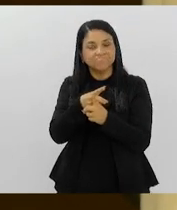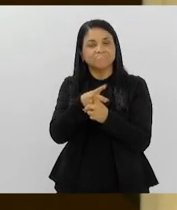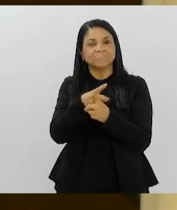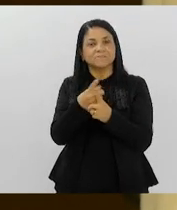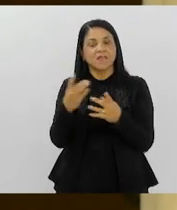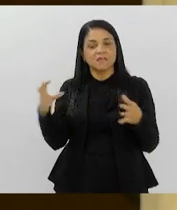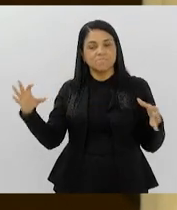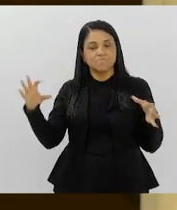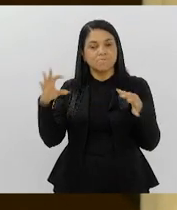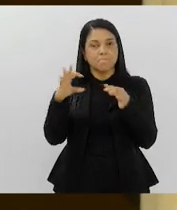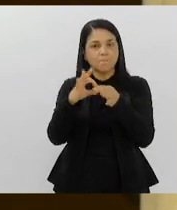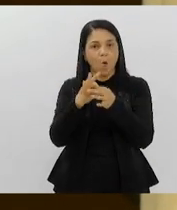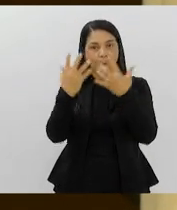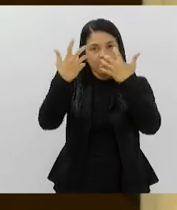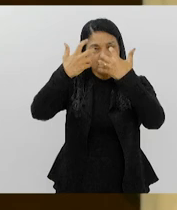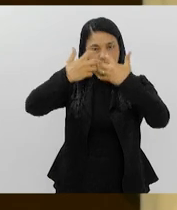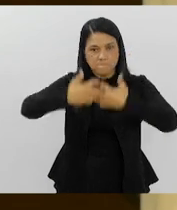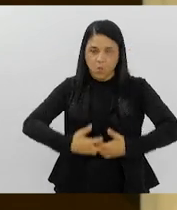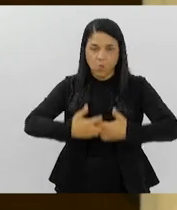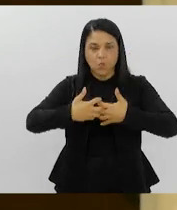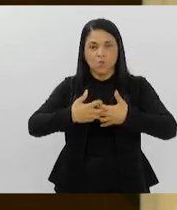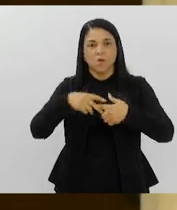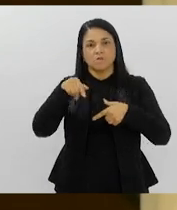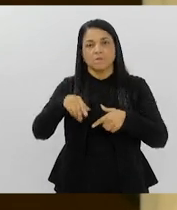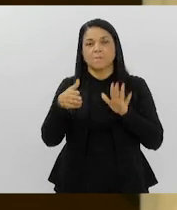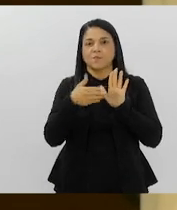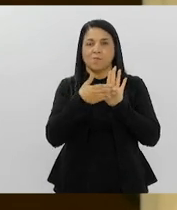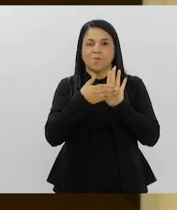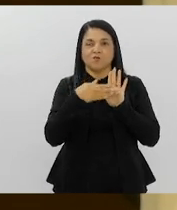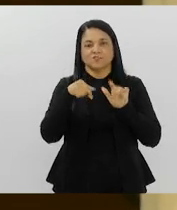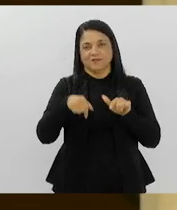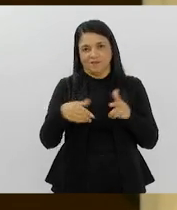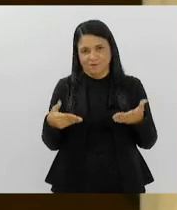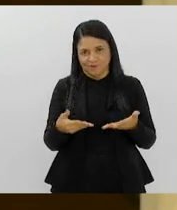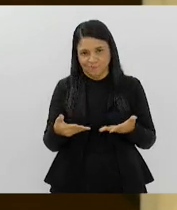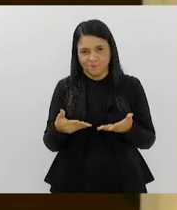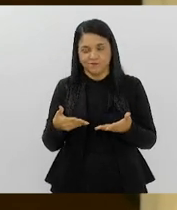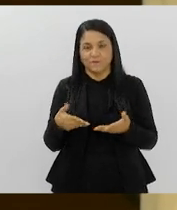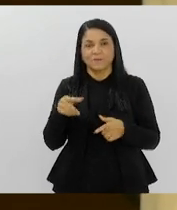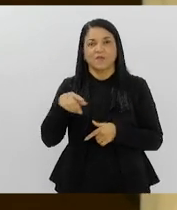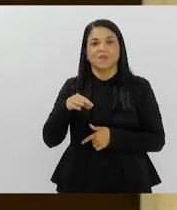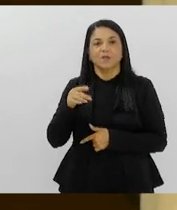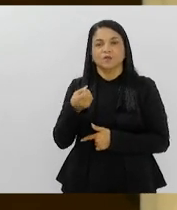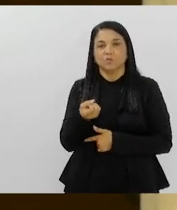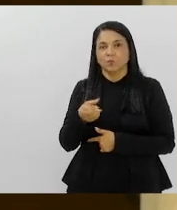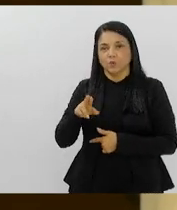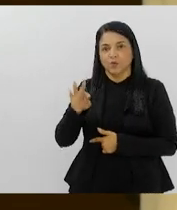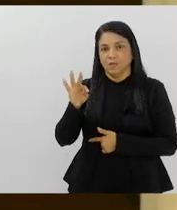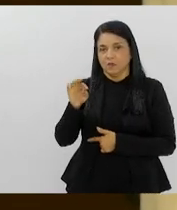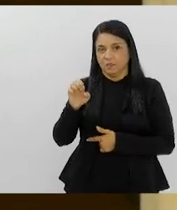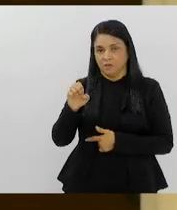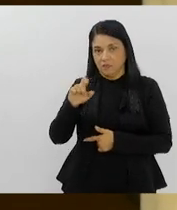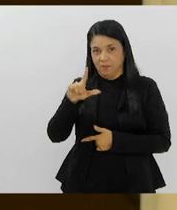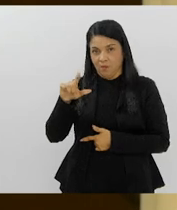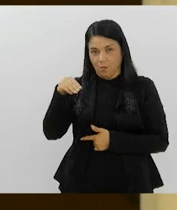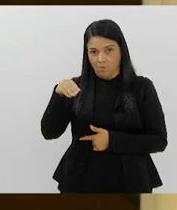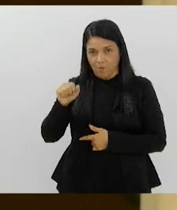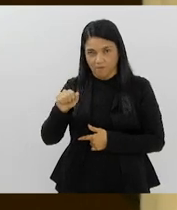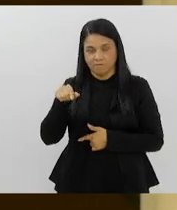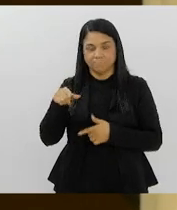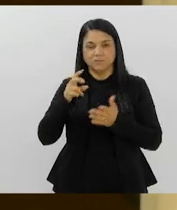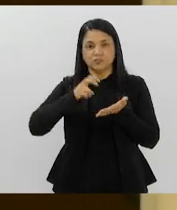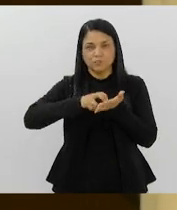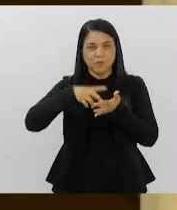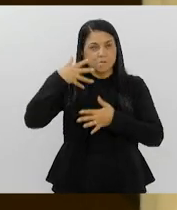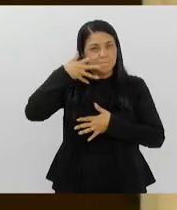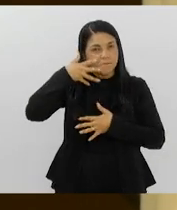com as que foram propostas aqui. Então, a doutora Thelma trouxe mais cedo para a gente